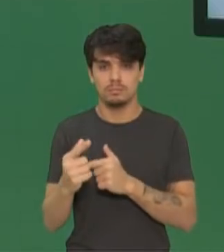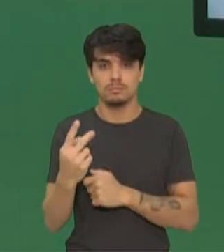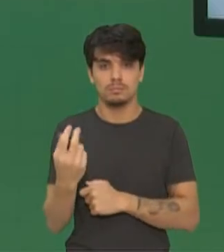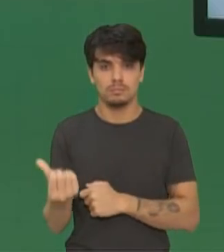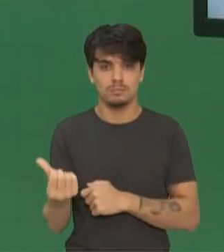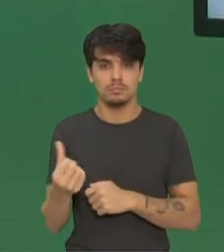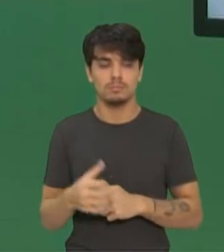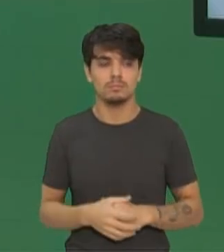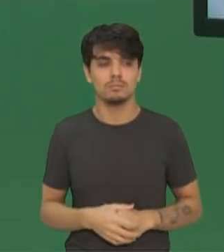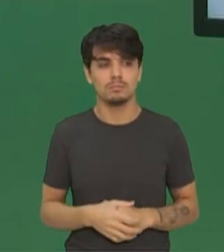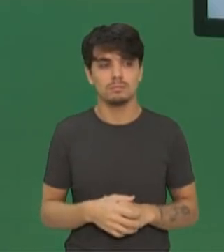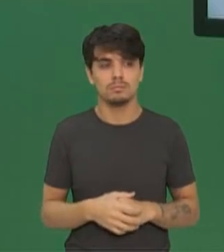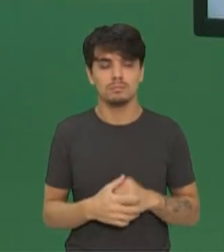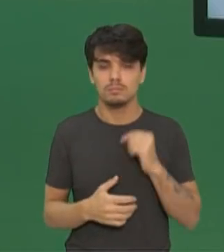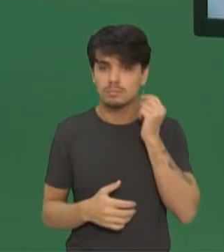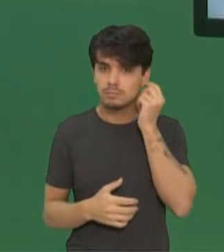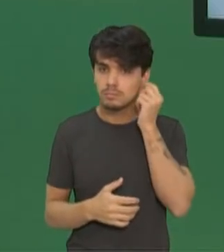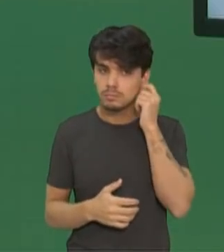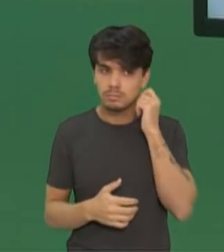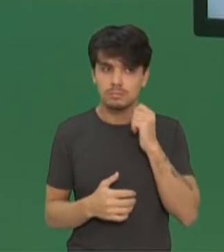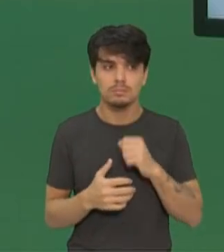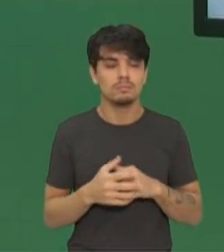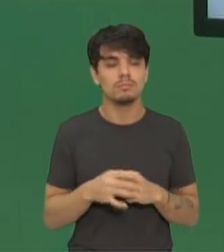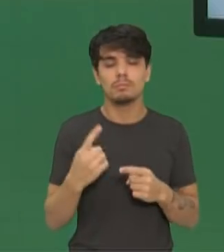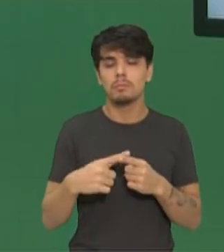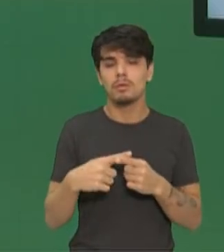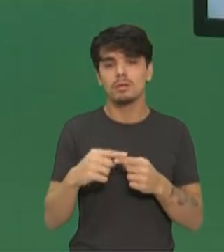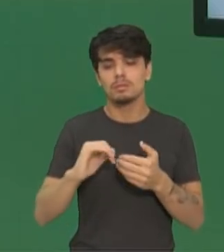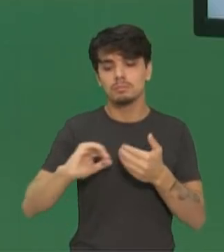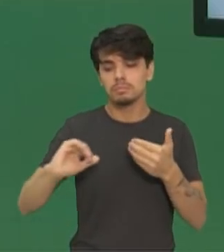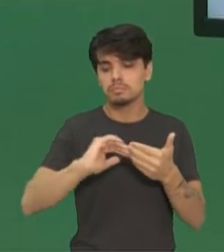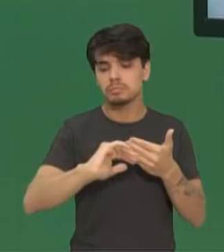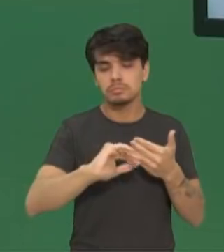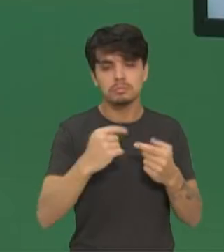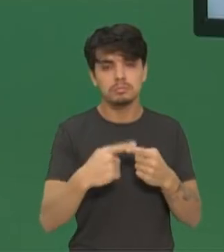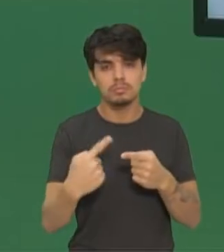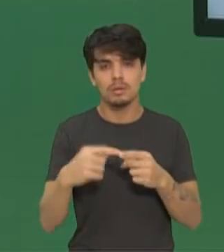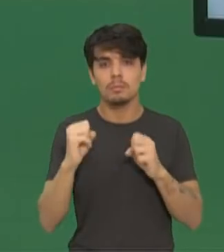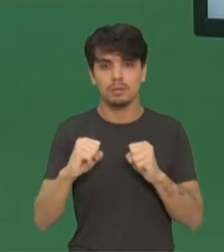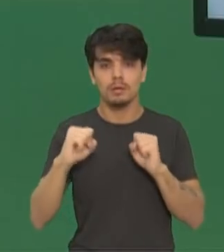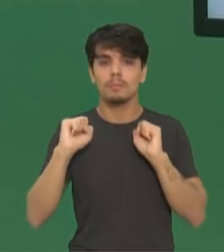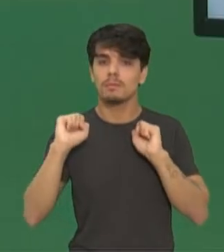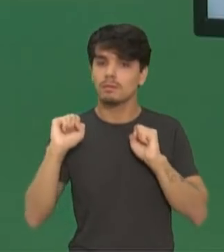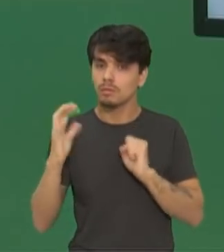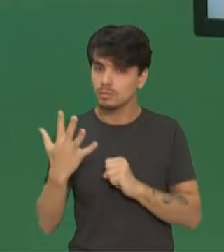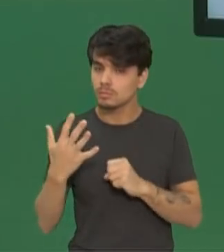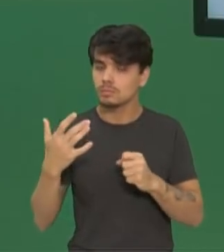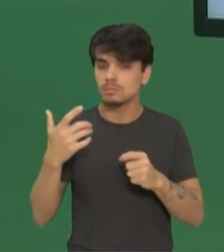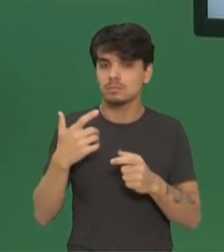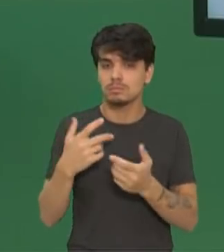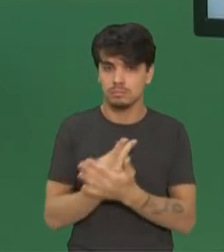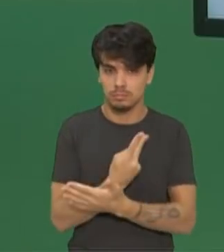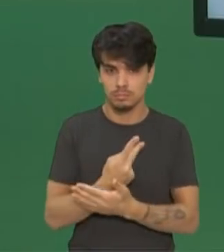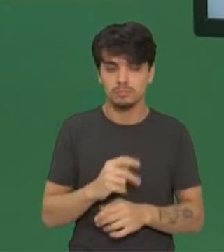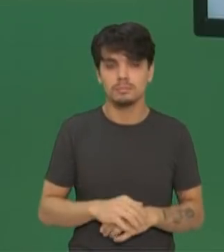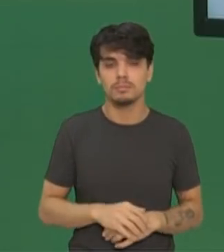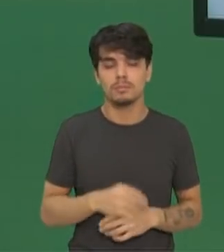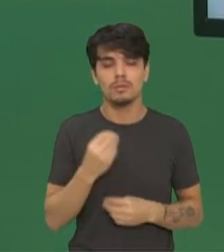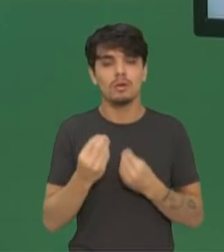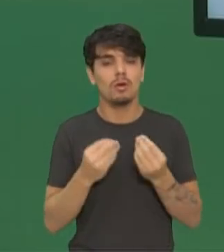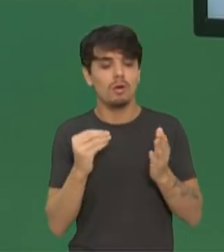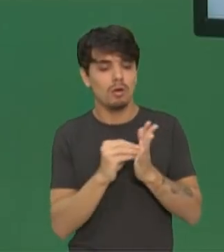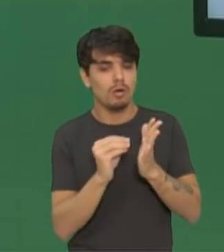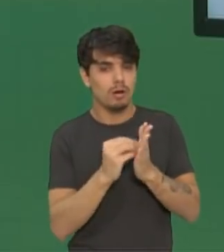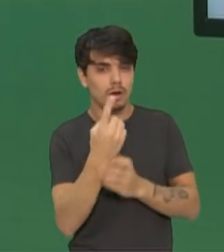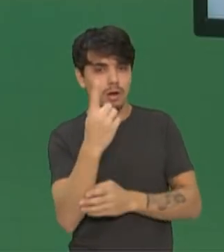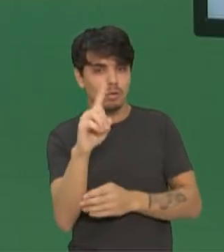6. Por que nós estamos separando aqui? Porque aqui pode acontecer um erro. Quando você coloca em uma única